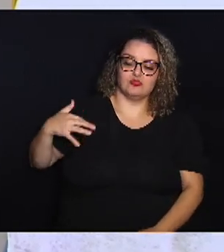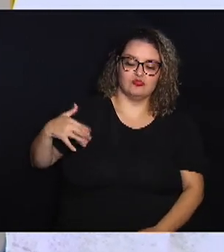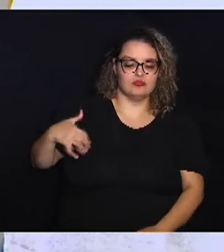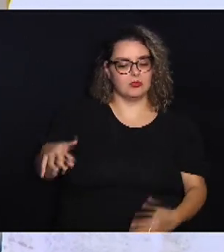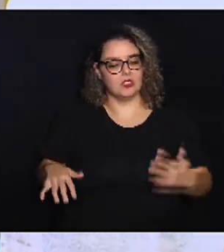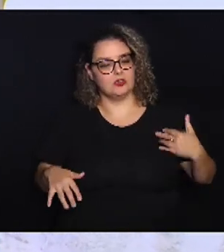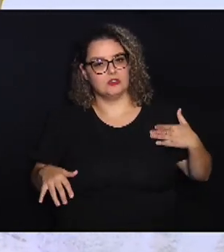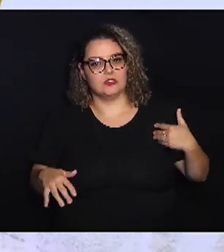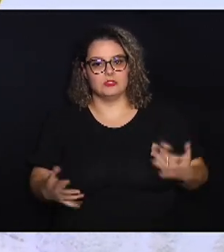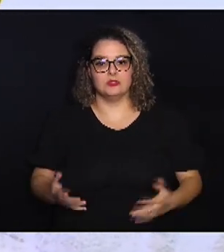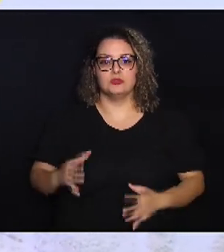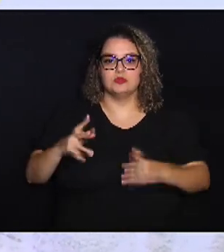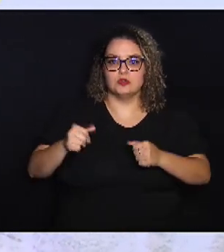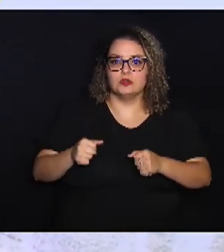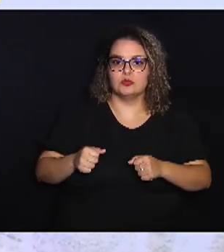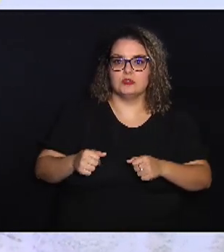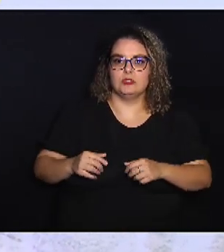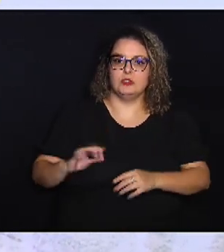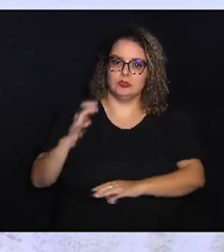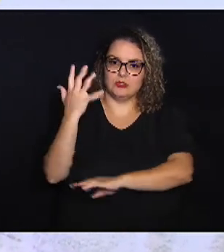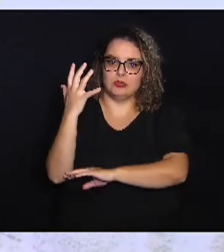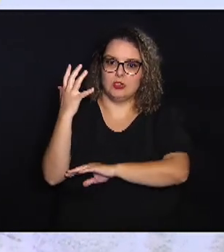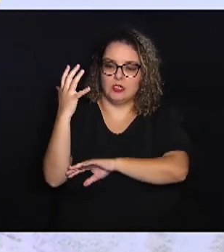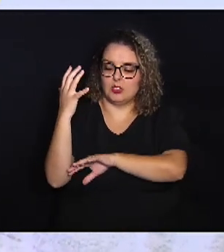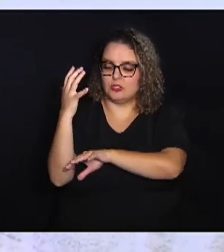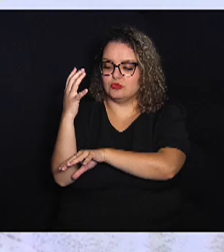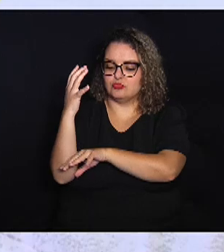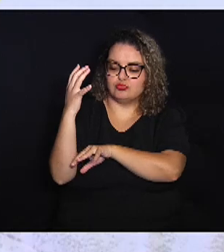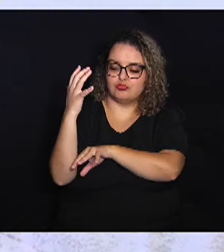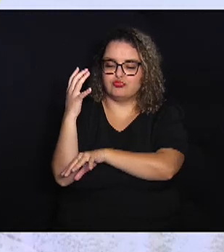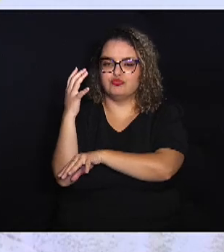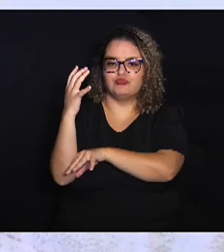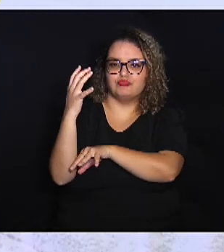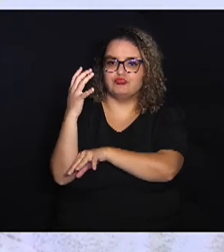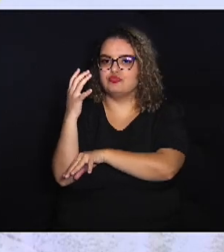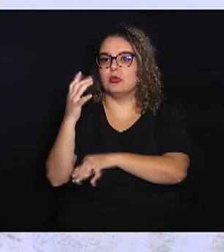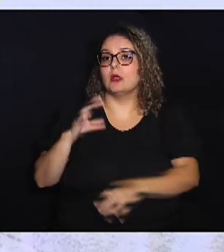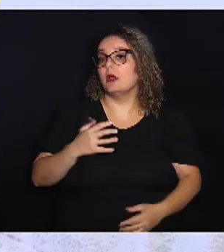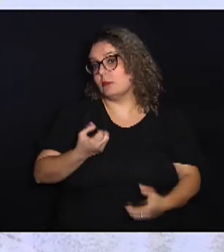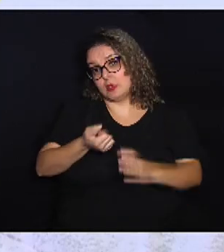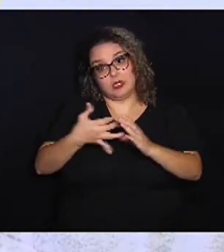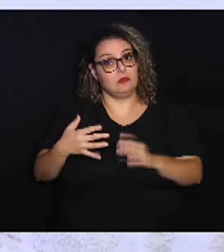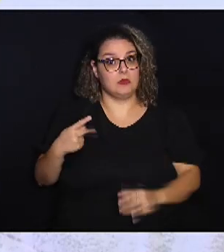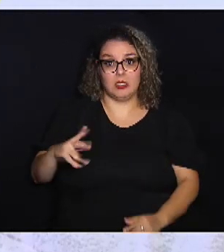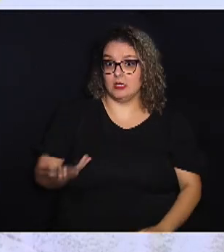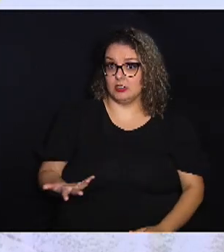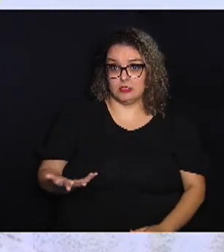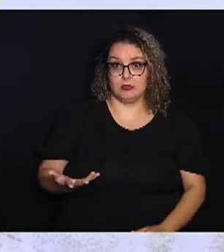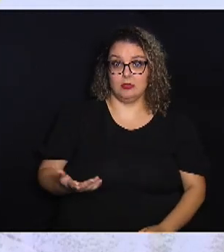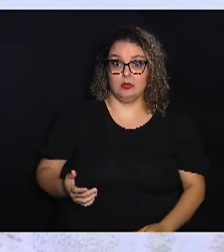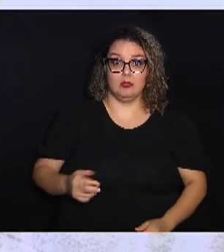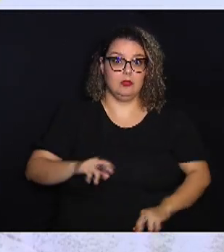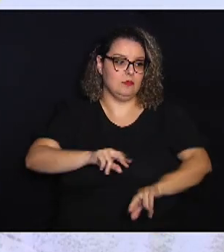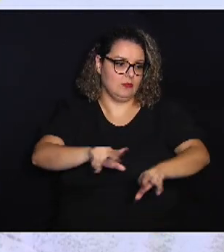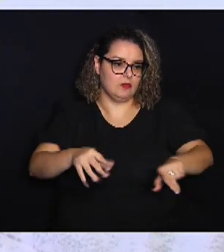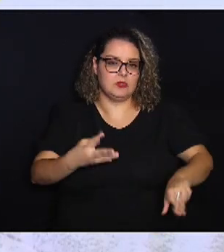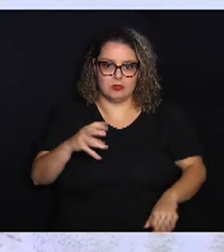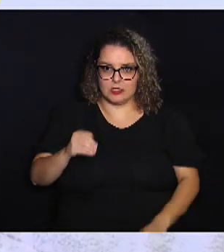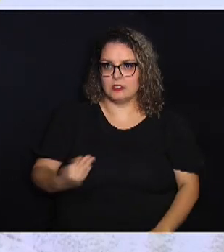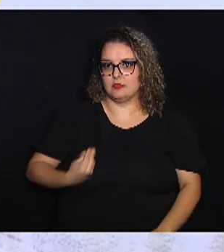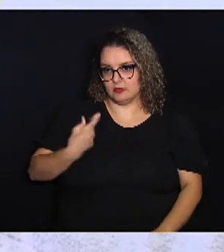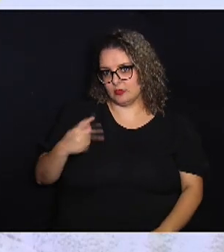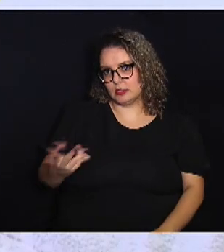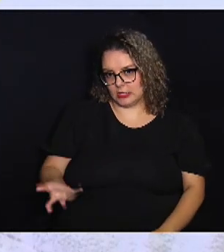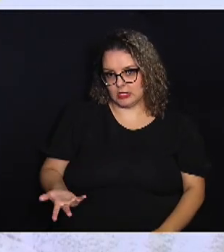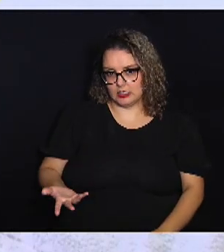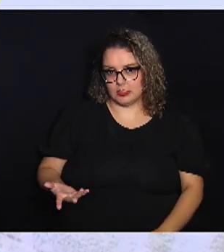dia quase ele vai numa árvore e ele fica se coçando, ele gosta disso, é uma característica dele em meio a outros 40 que vivem com ele, né? Então